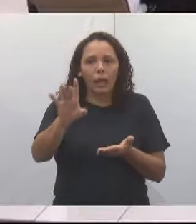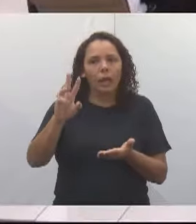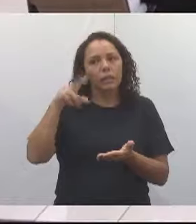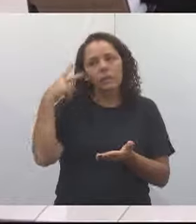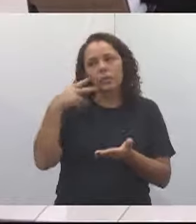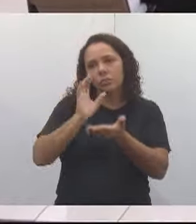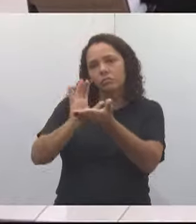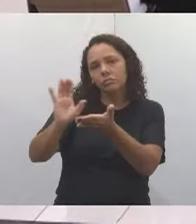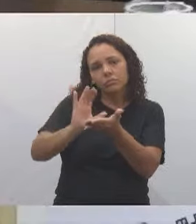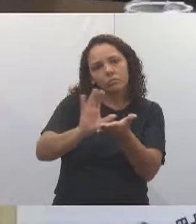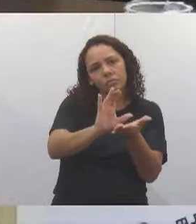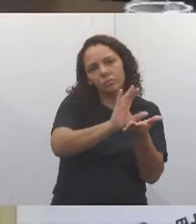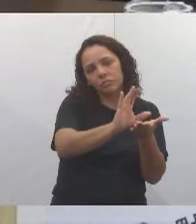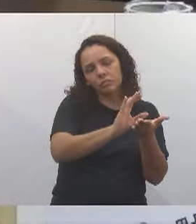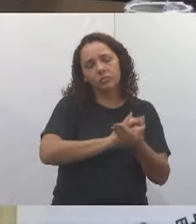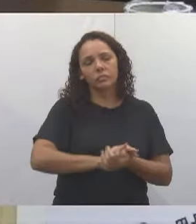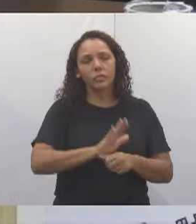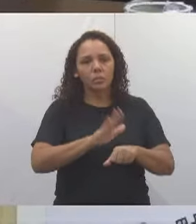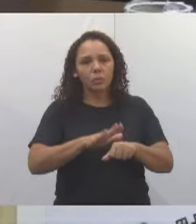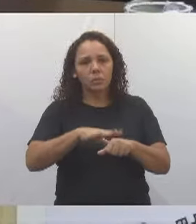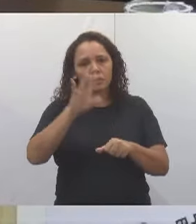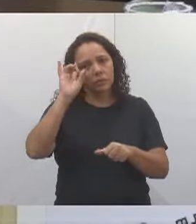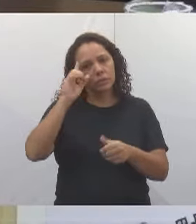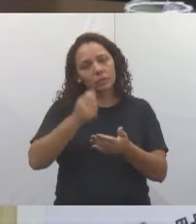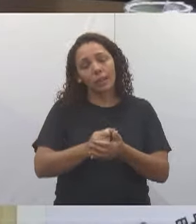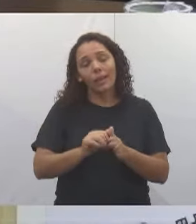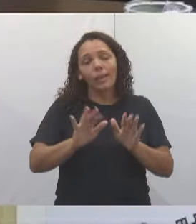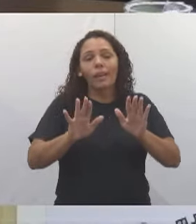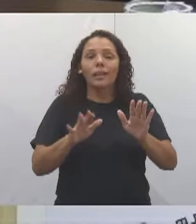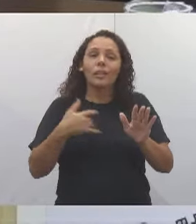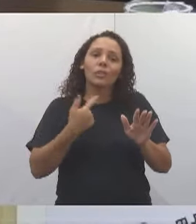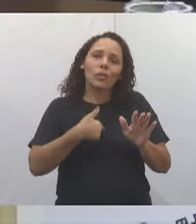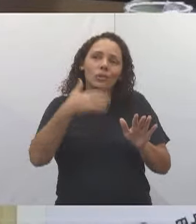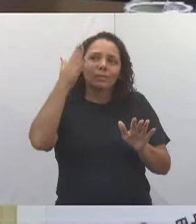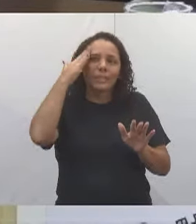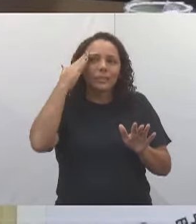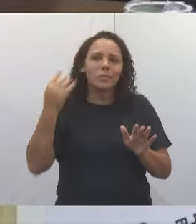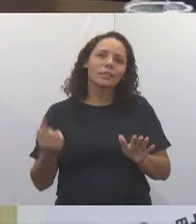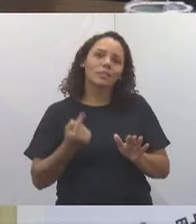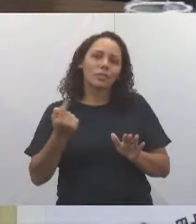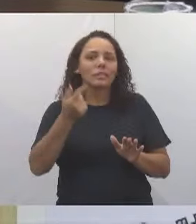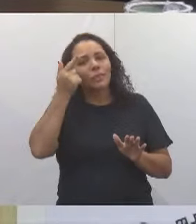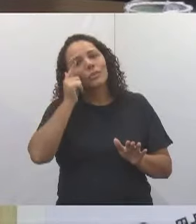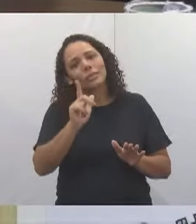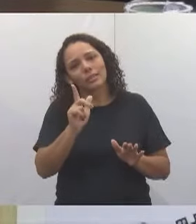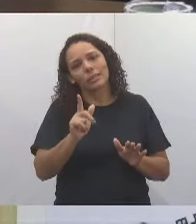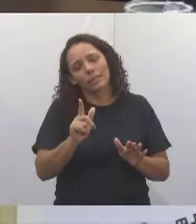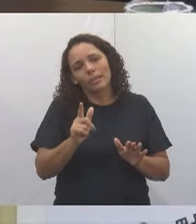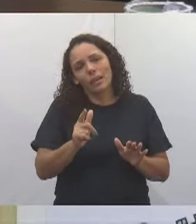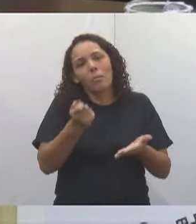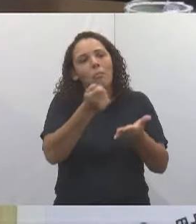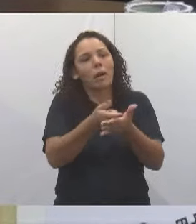primeiro momento, a gente achou que, com os nossos recursos, a gente conseguiria melhorar esse contrato, mas, mediante as intercorrências, a gente não conseguiu. Então,